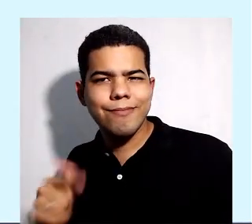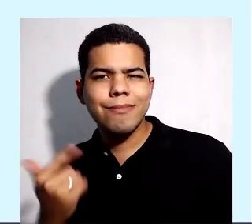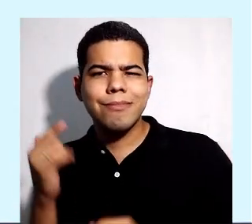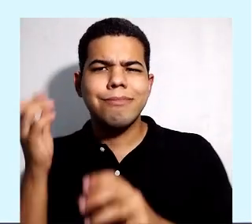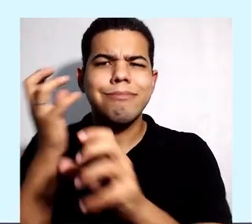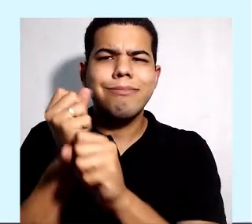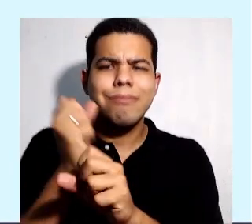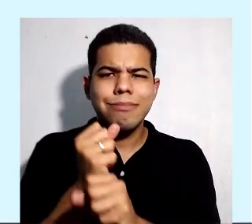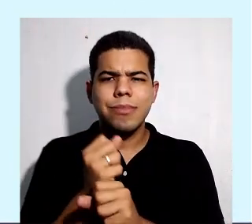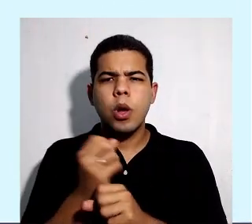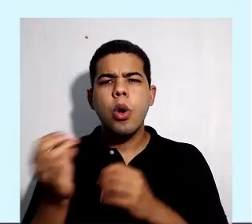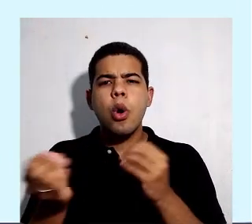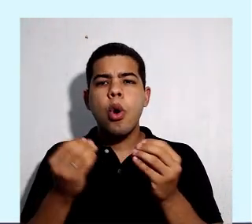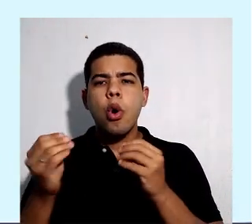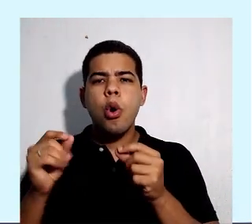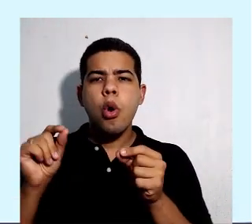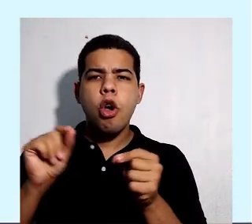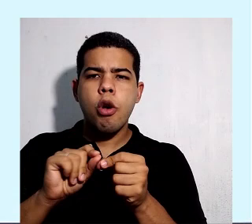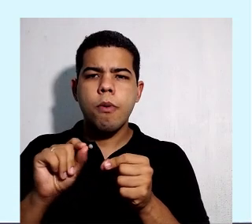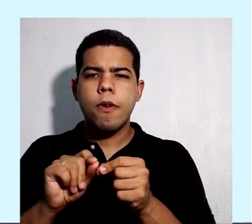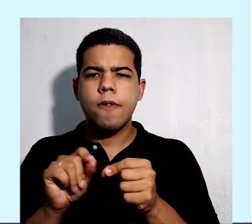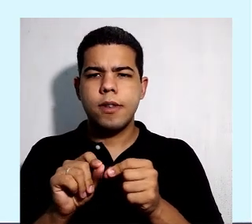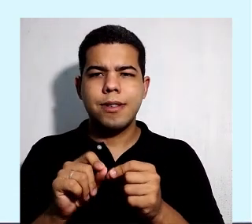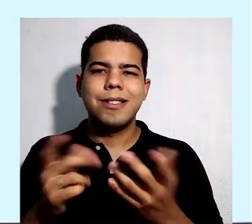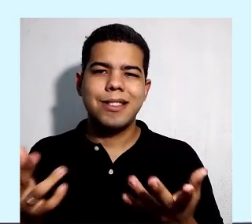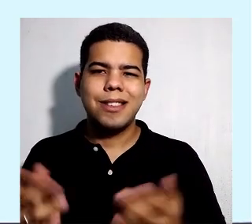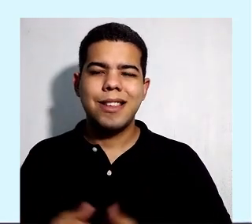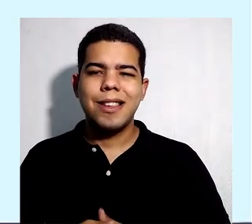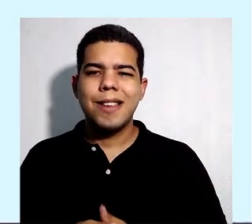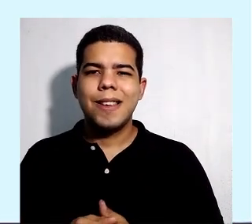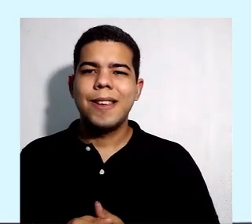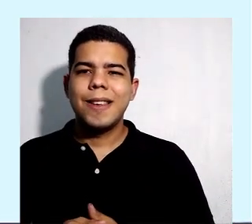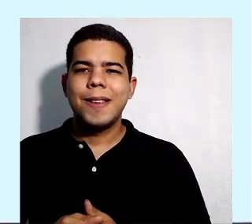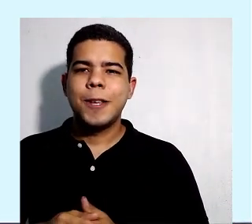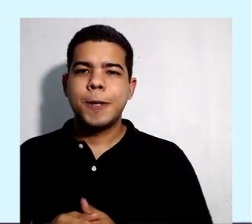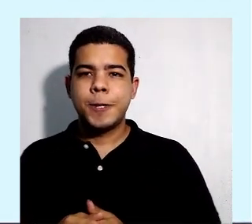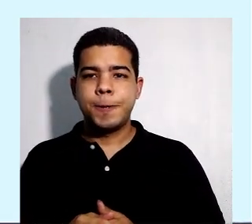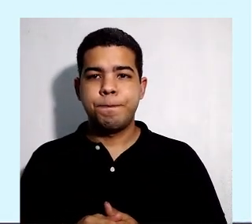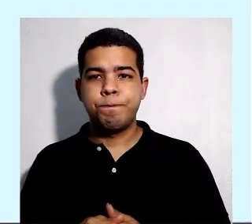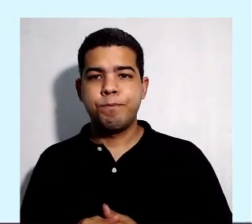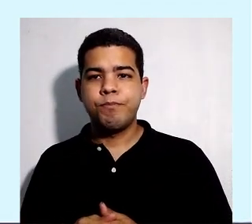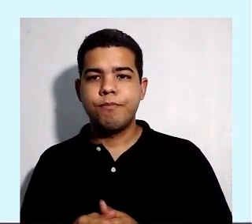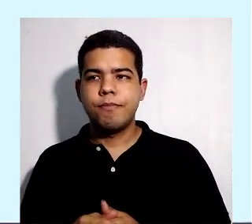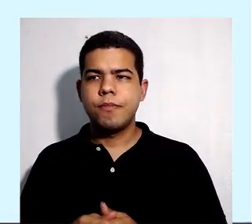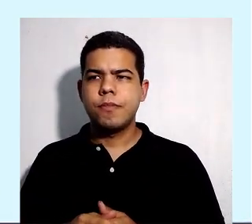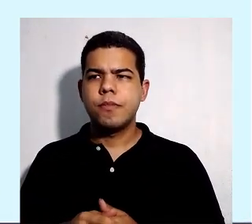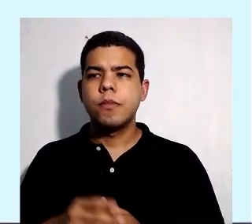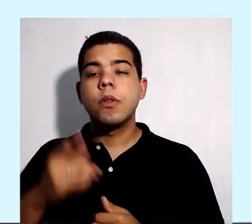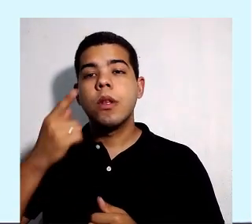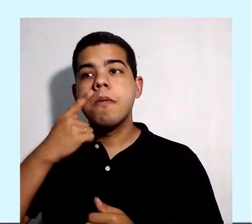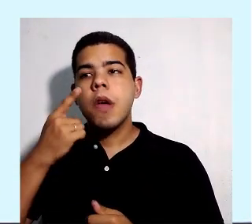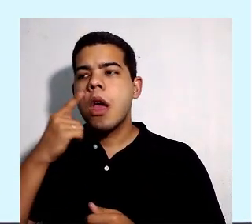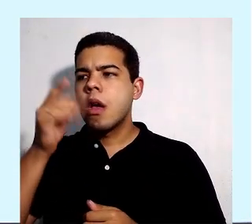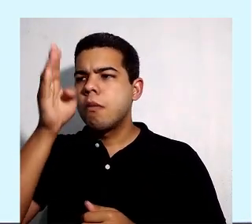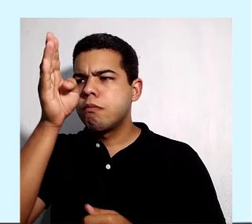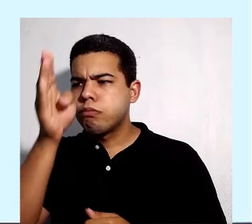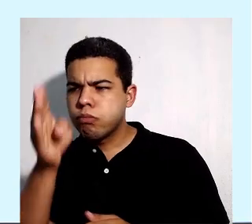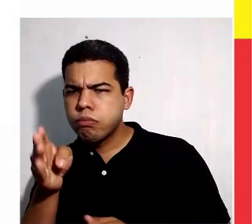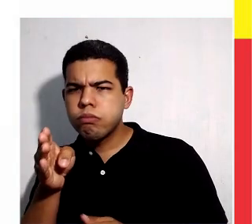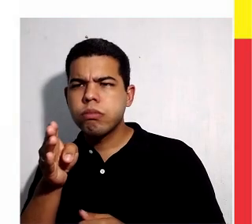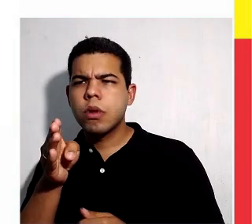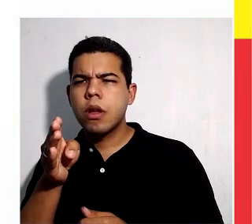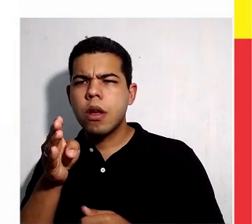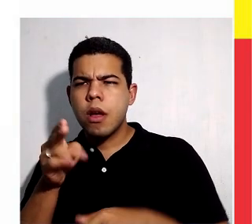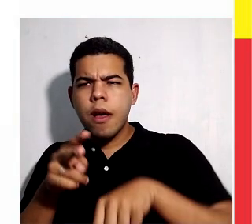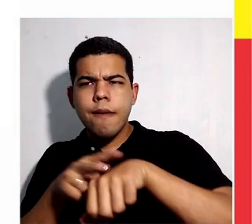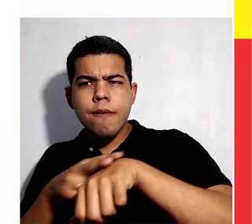vamos imaginar como é que nós iremos fazer sem as medidas. Vamos ver o espaço que aquele primeiro retângulo, o